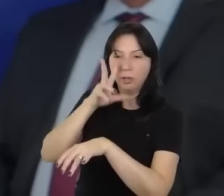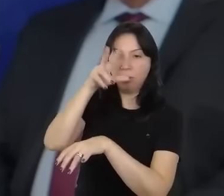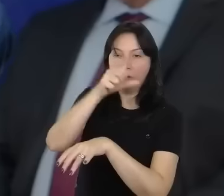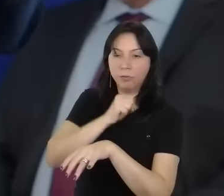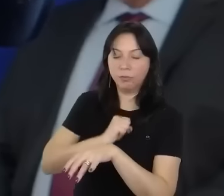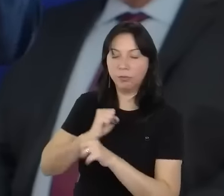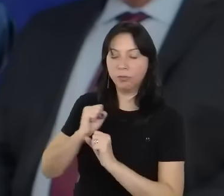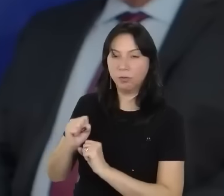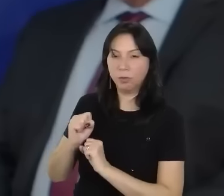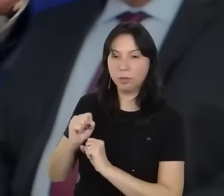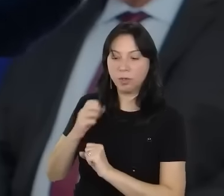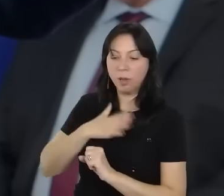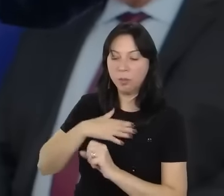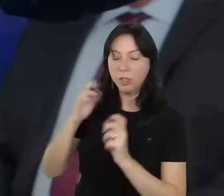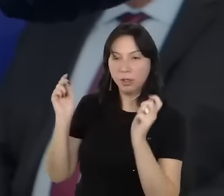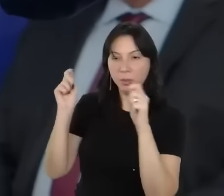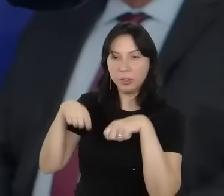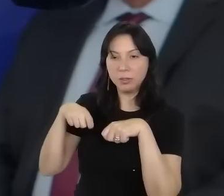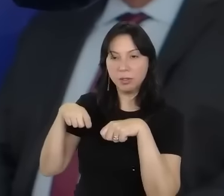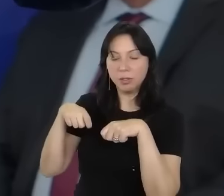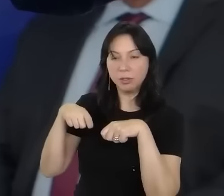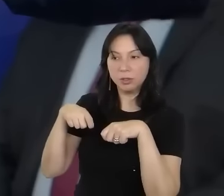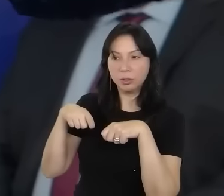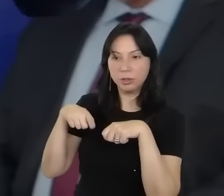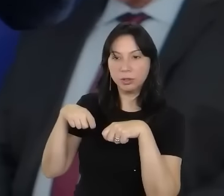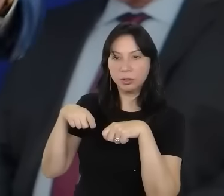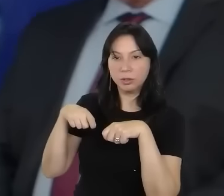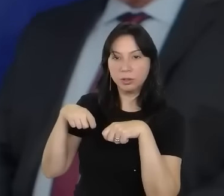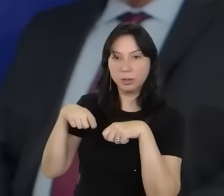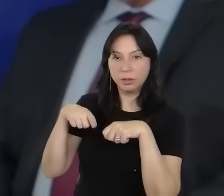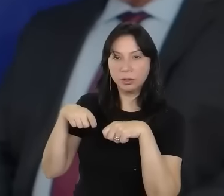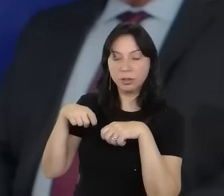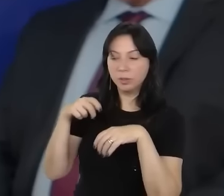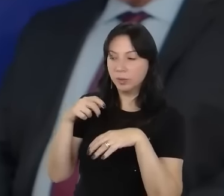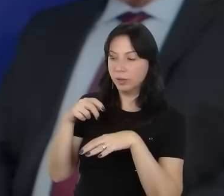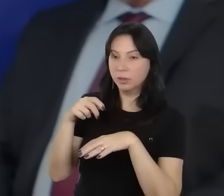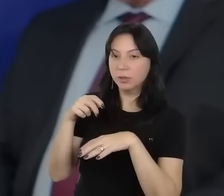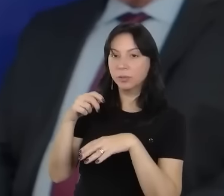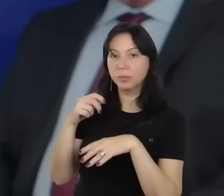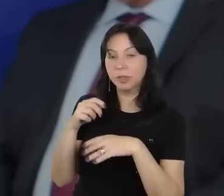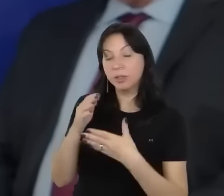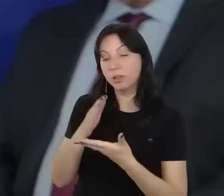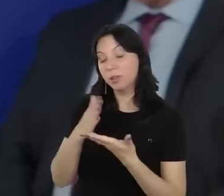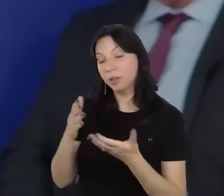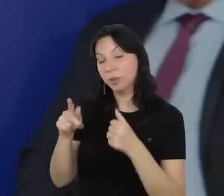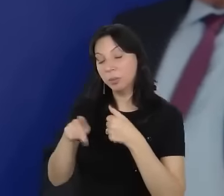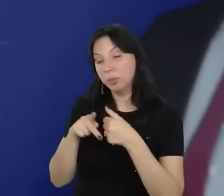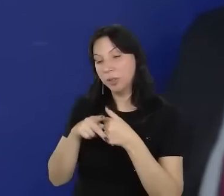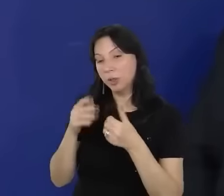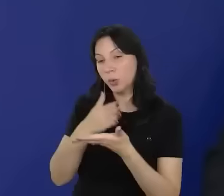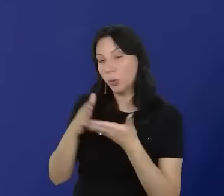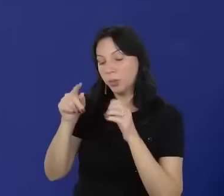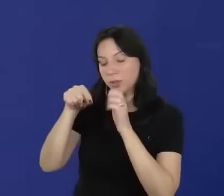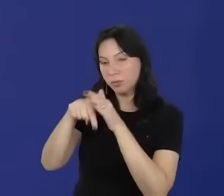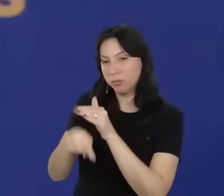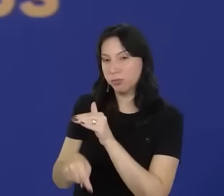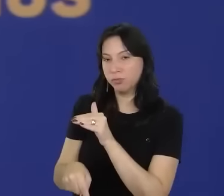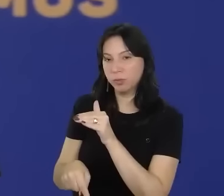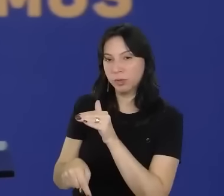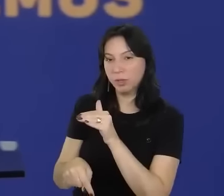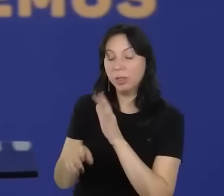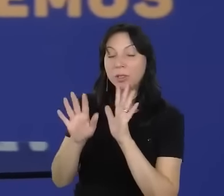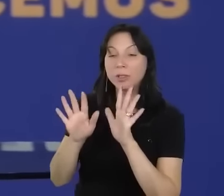a minha destreza é a minha capacidade E aí começa o naufrágio mané os seus olhos